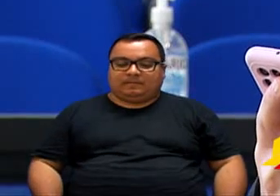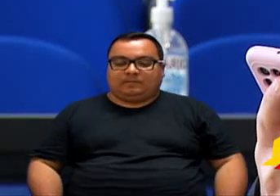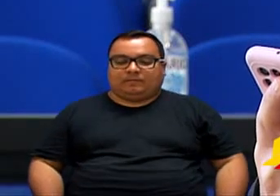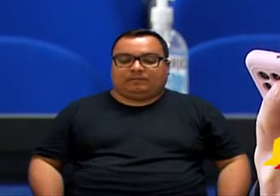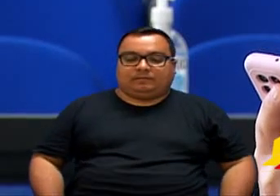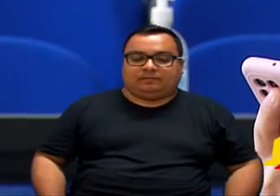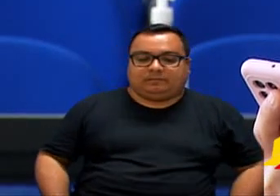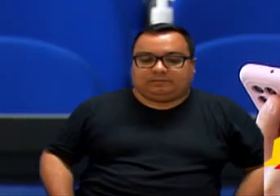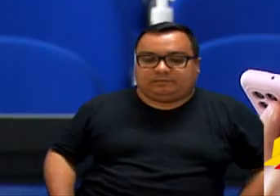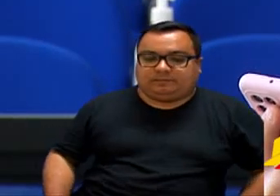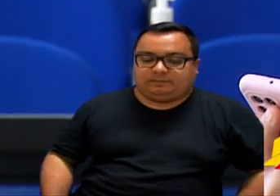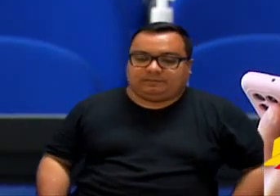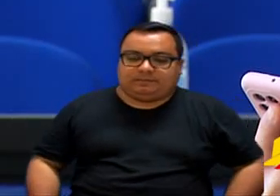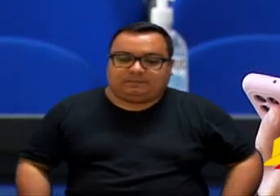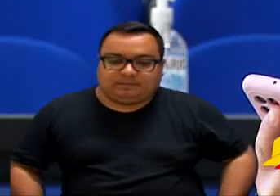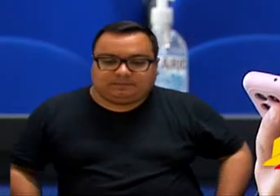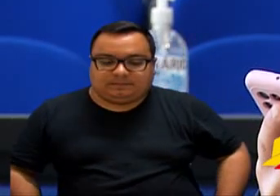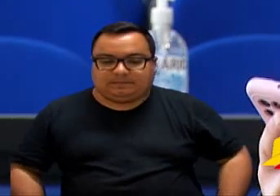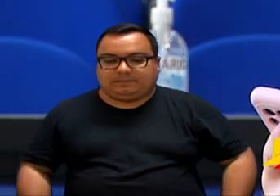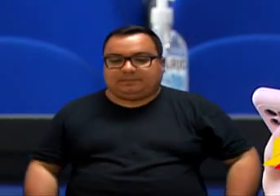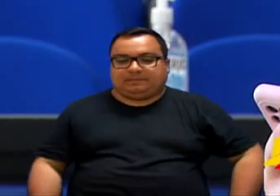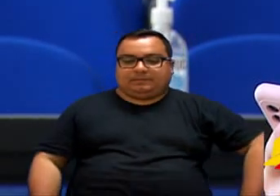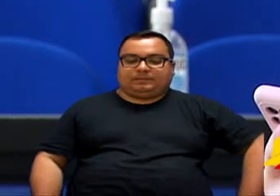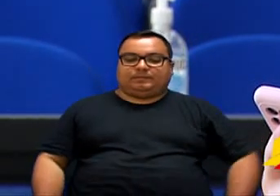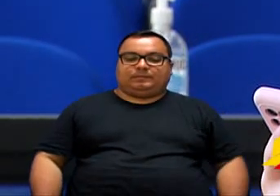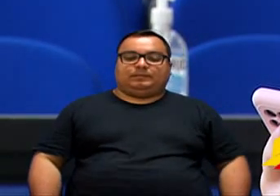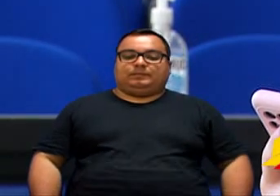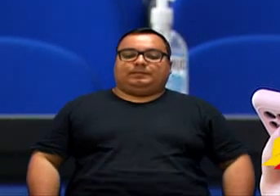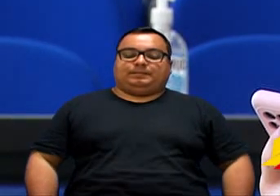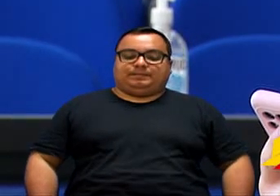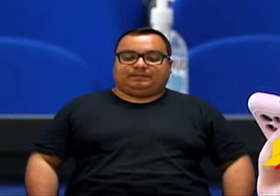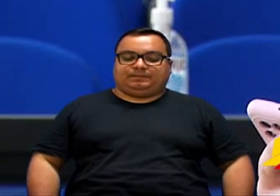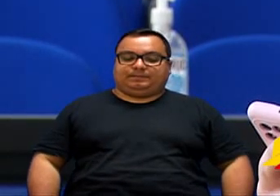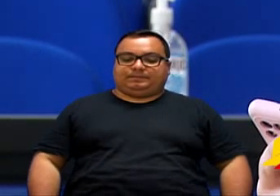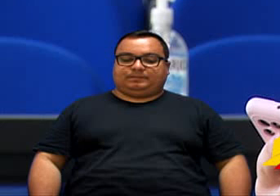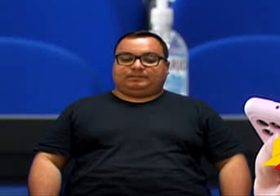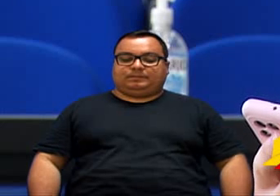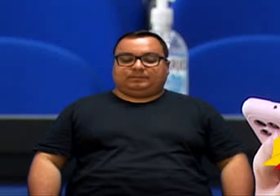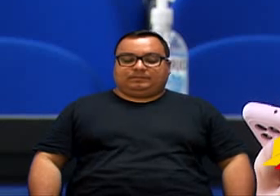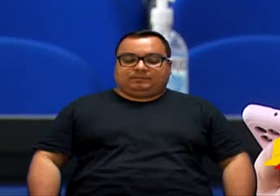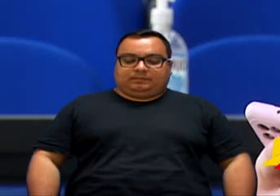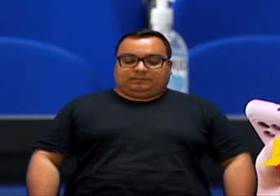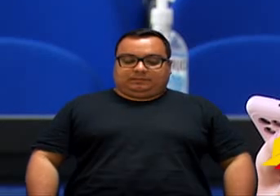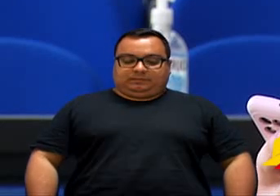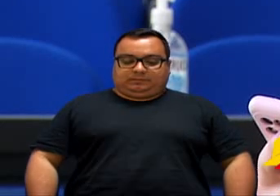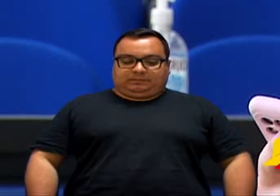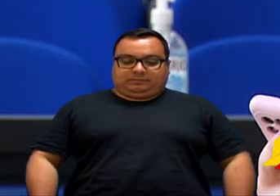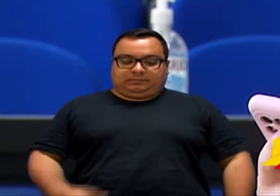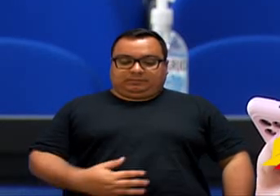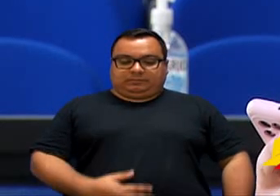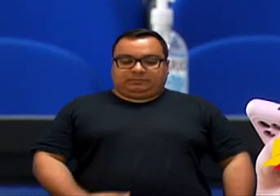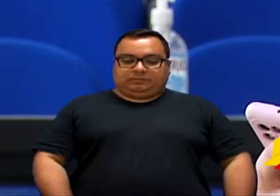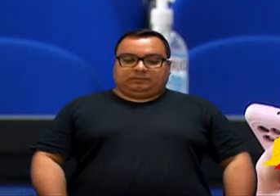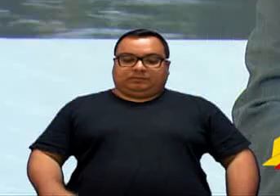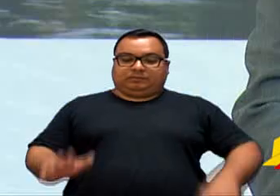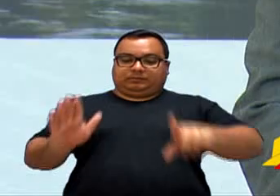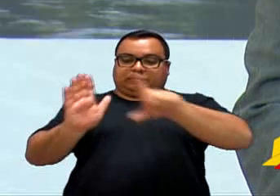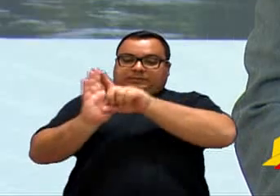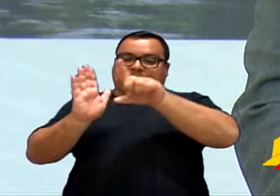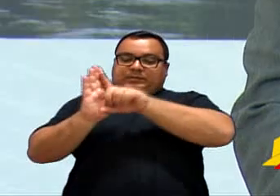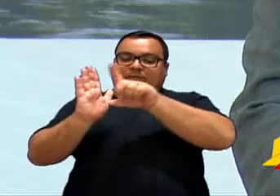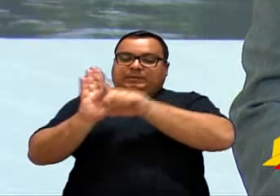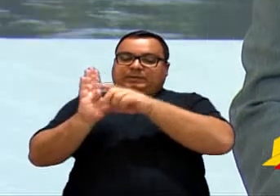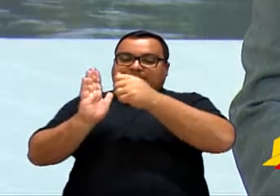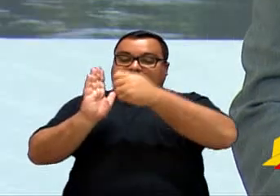que se tornou aí de patrimônio da humanidade. É a lei número... Não é da humanidade, é patrimônio cultural do município de Sorocaba. Espera aí,